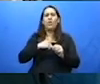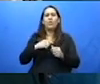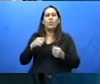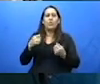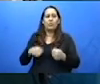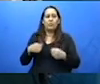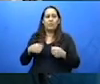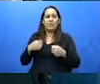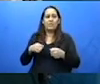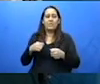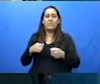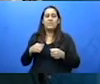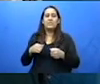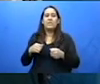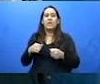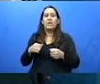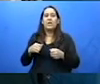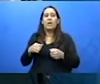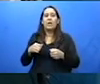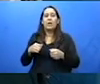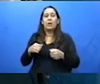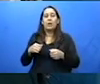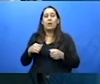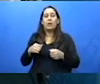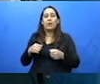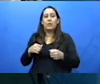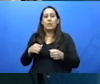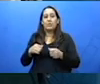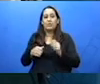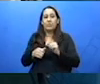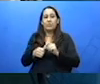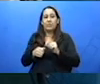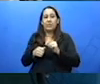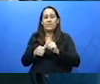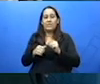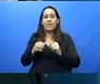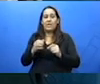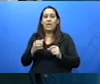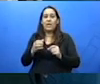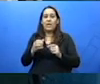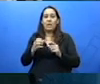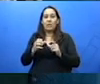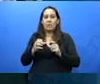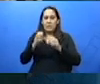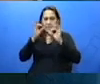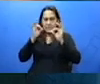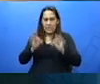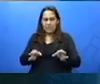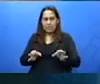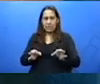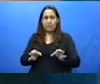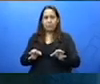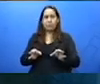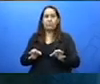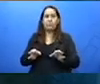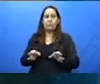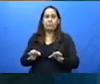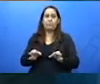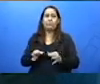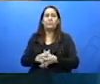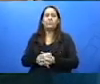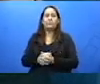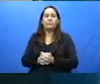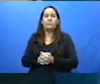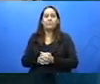posso confundir com a letra T. Então esse bocão assim, ó, com a letra T não, com a letra